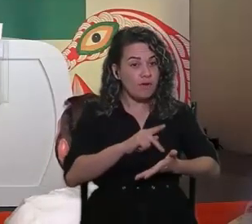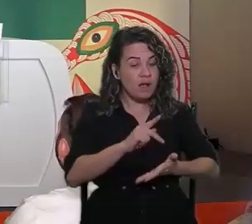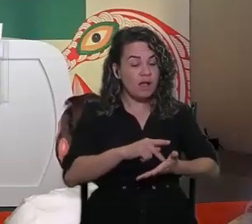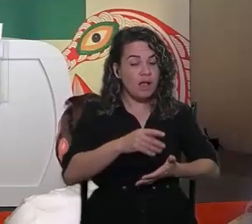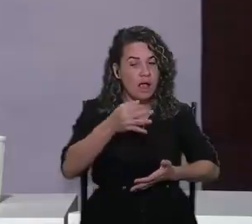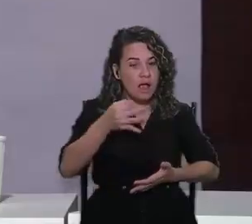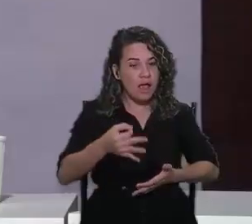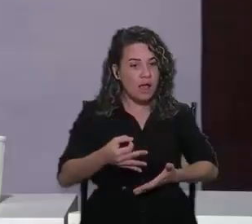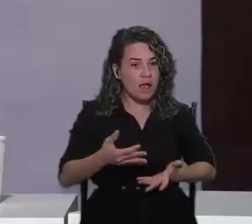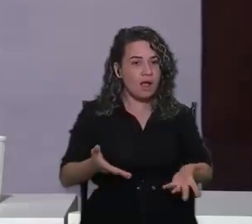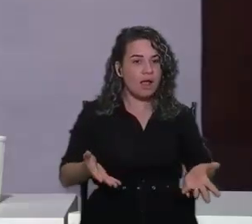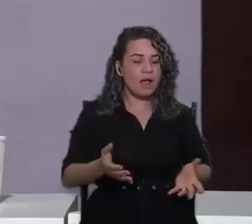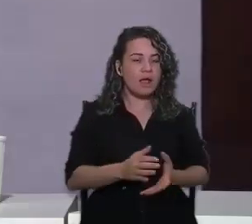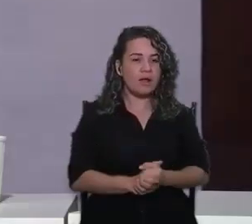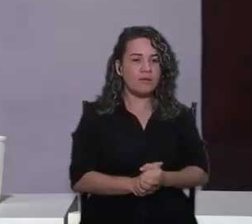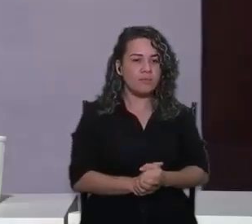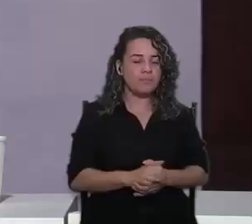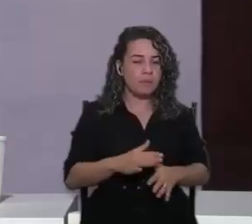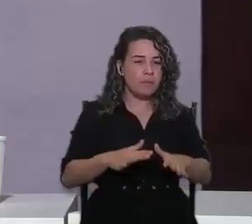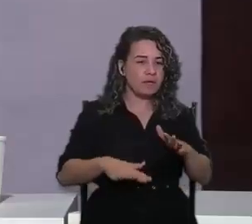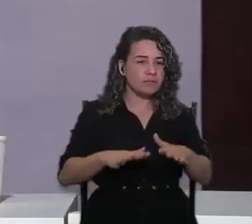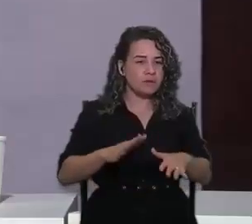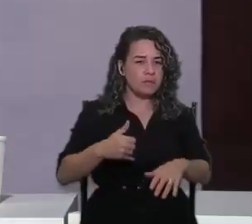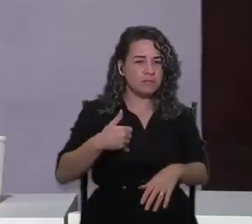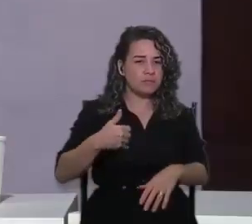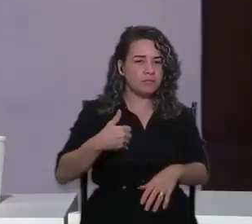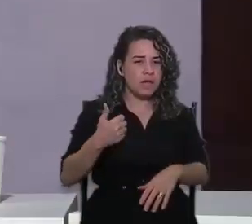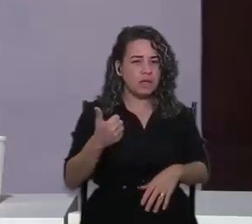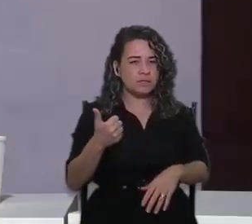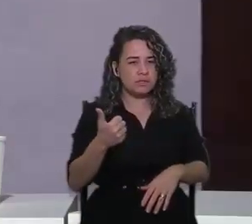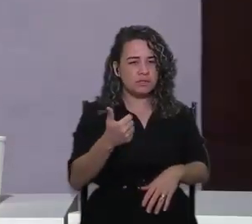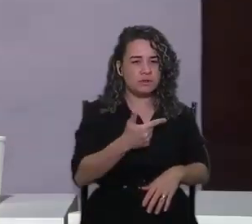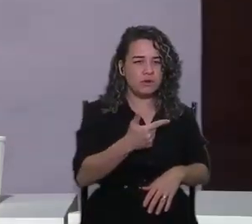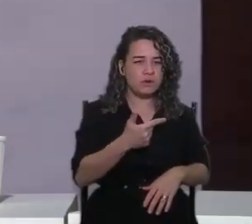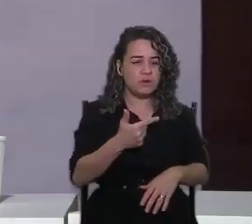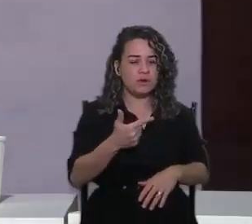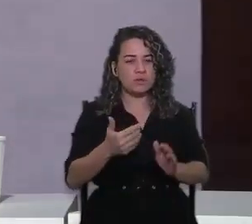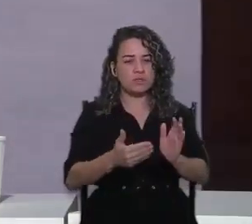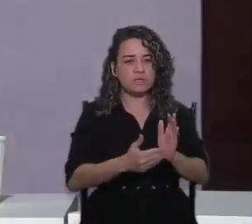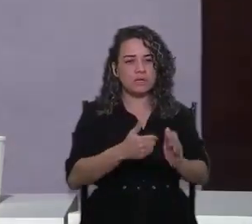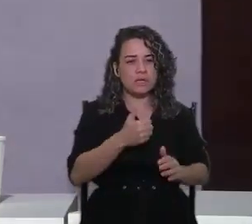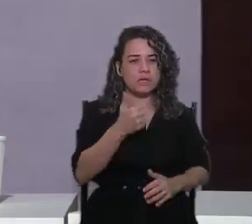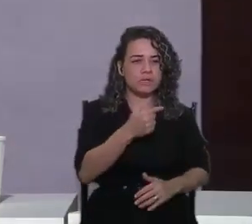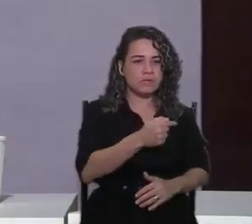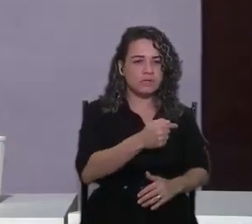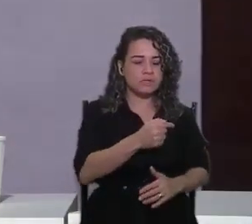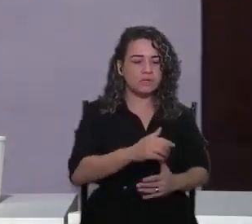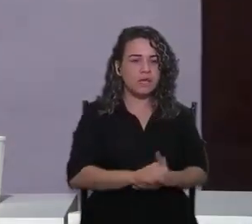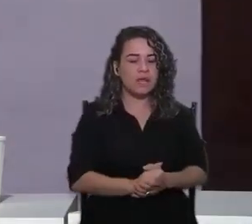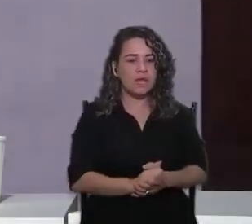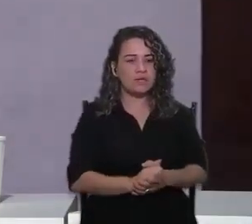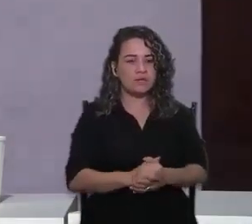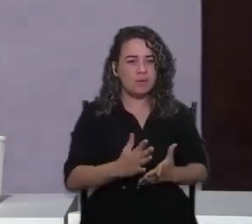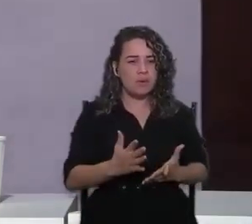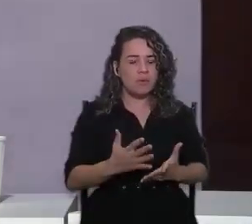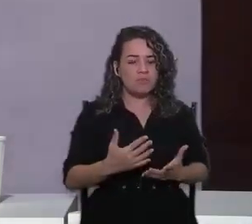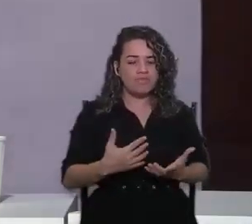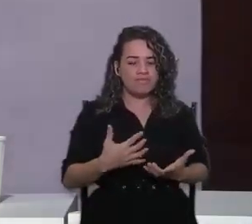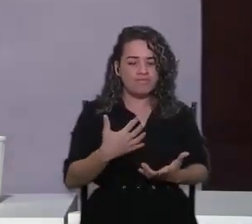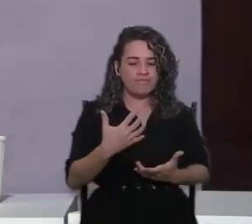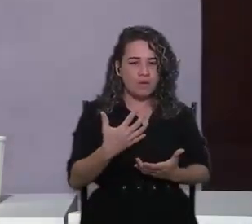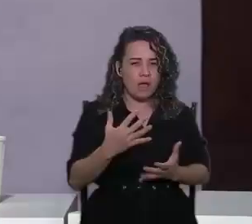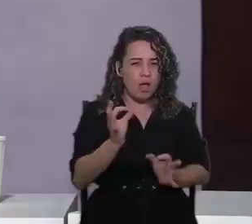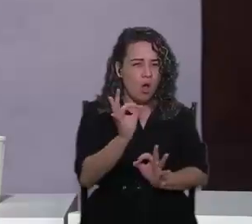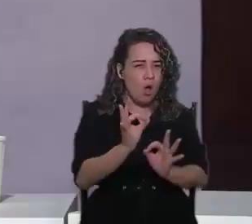desse gap que temos aí de 12 a 17 anos, um ativismo literário do bem para que a gente consiga trazer